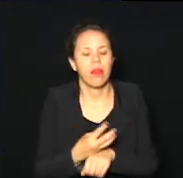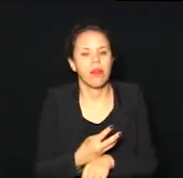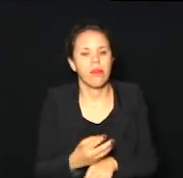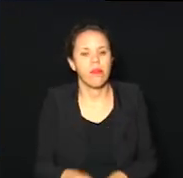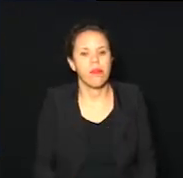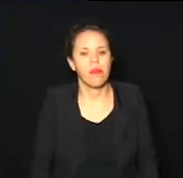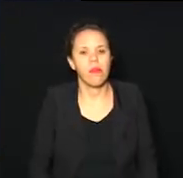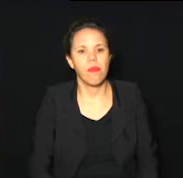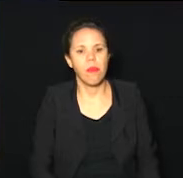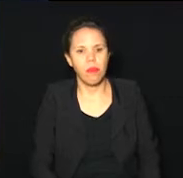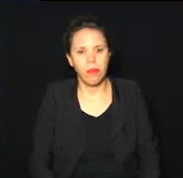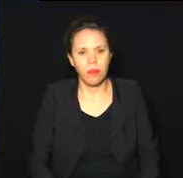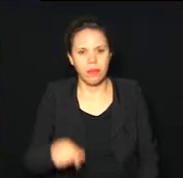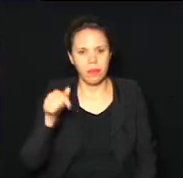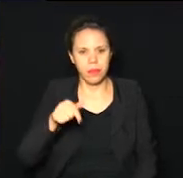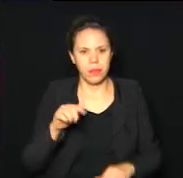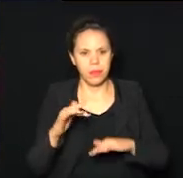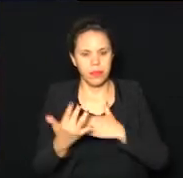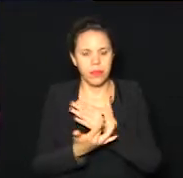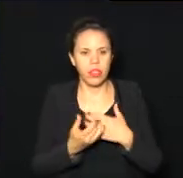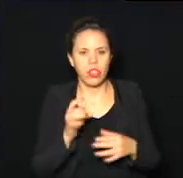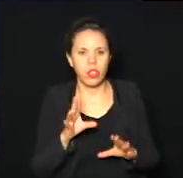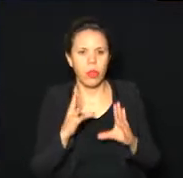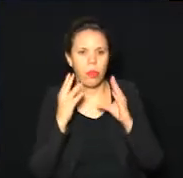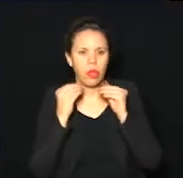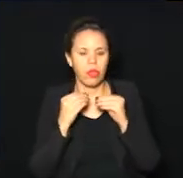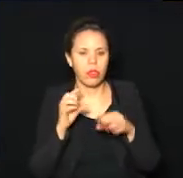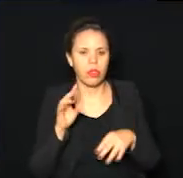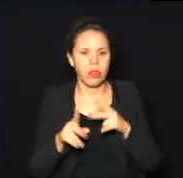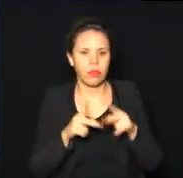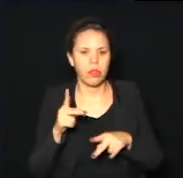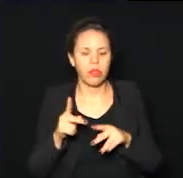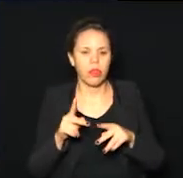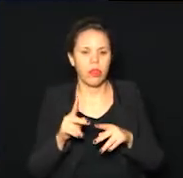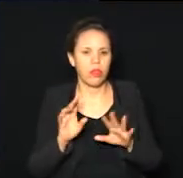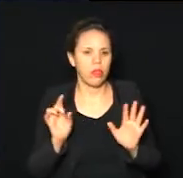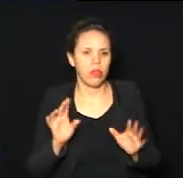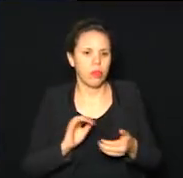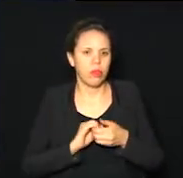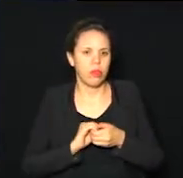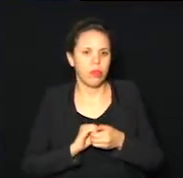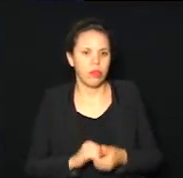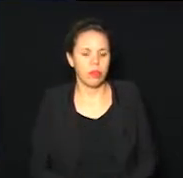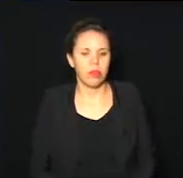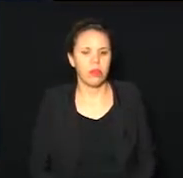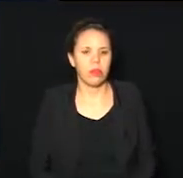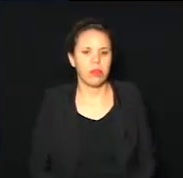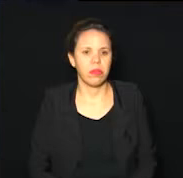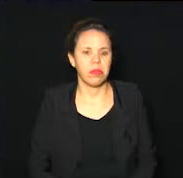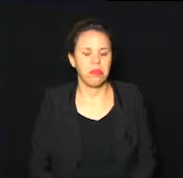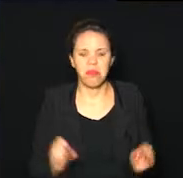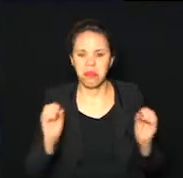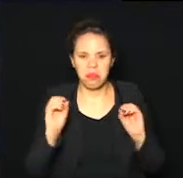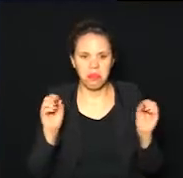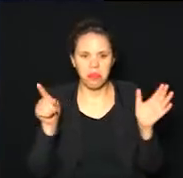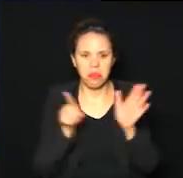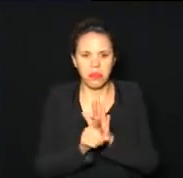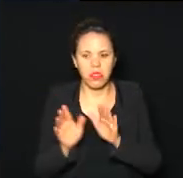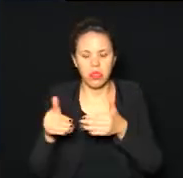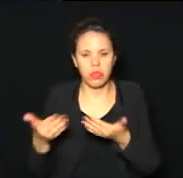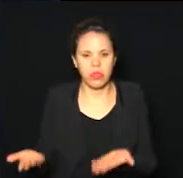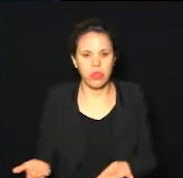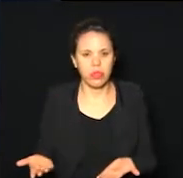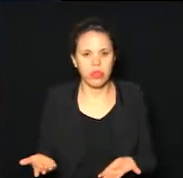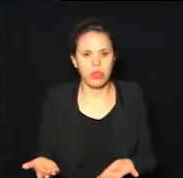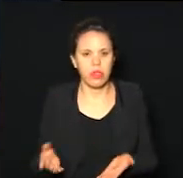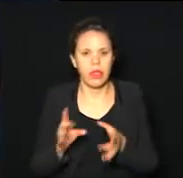WhatsApp. Aqui nas nossas redes foi mais boa noite, as pessoas saudando, mas não teve nenhuma pergunta dirigida. Então, eu